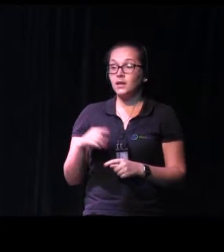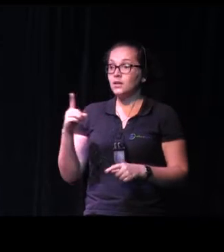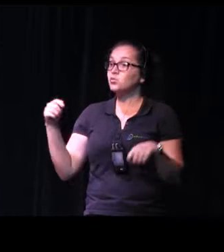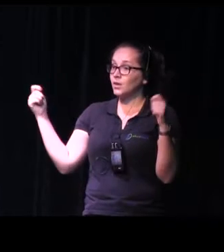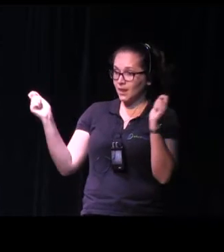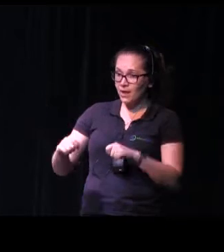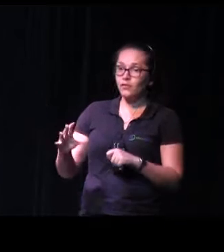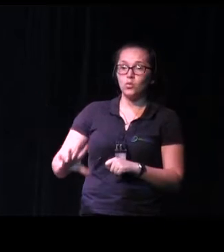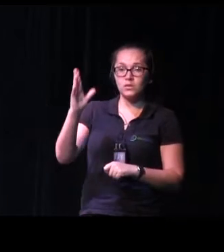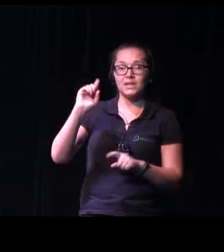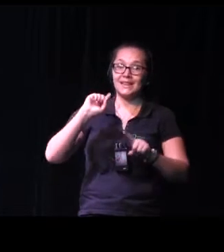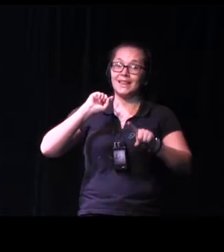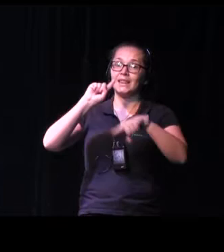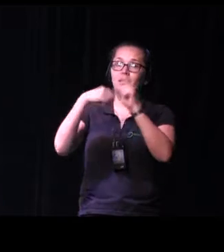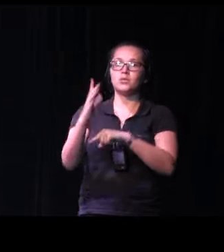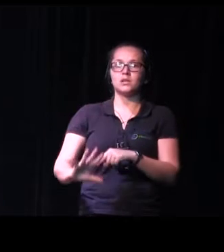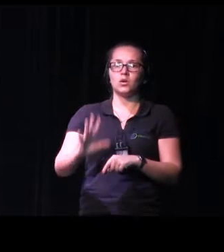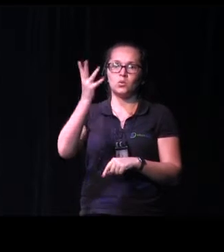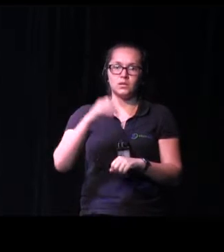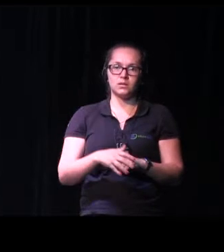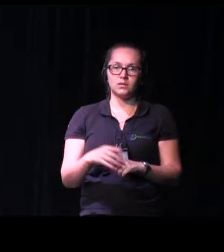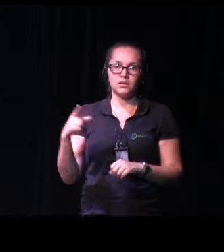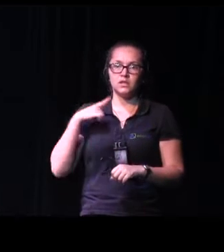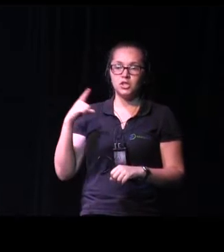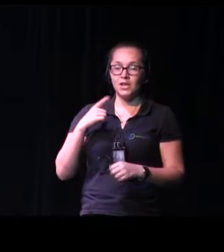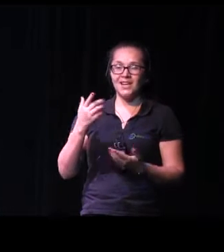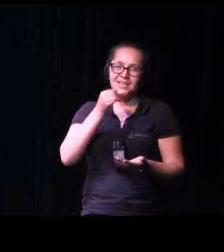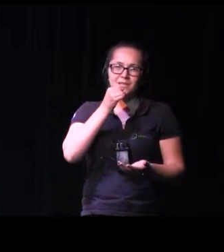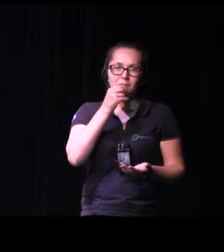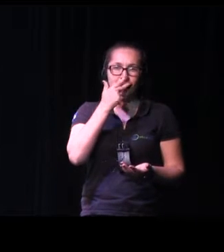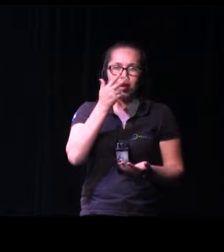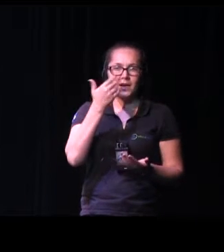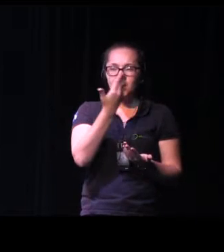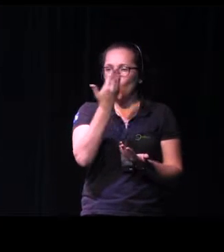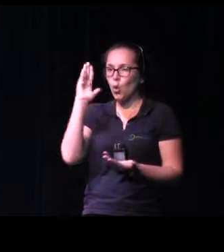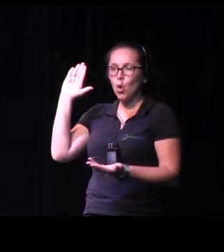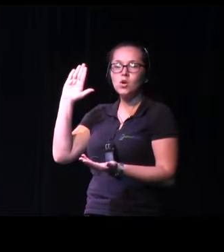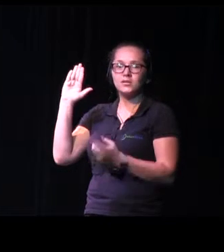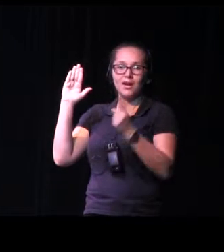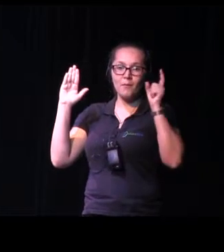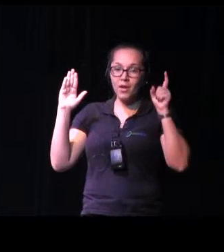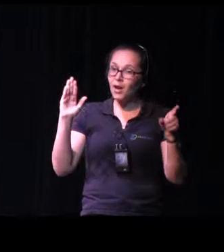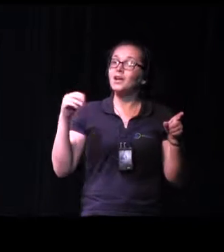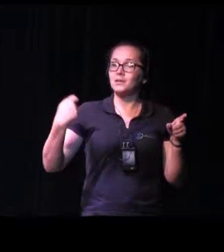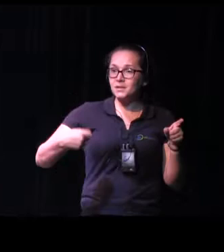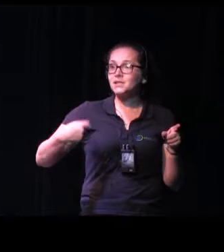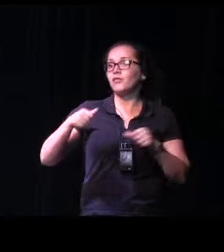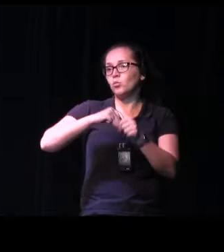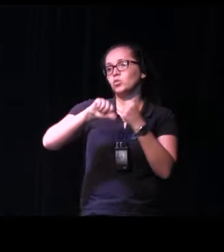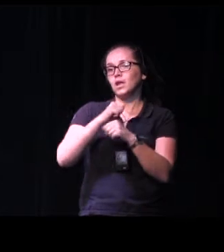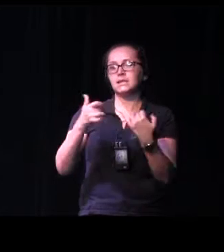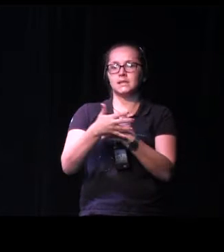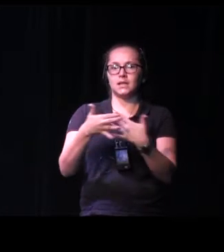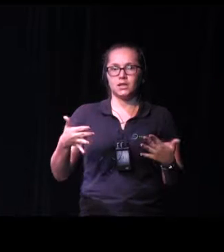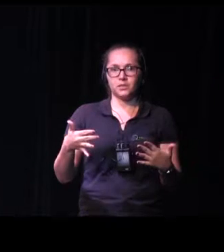e isso teria se tornado numa parte posterior. Teríamos dado as costas para a parte que mais deveria